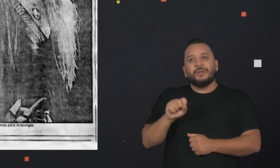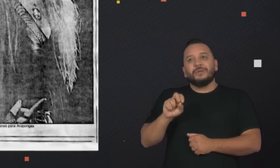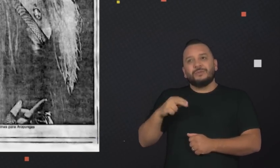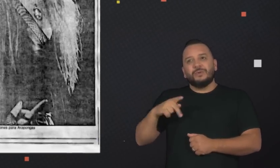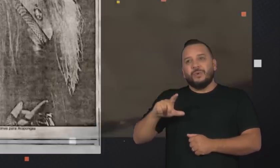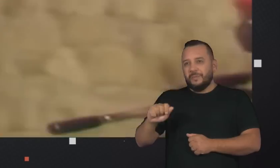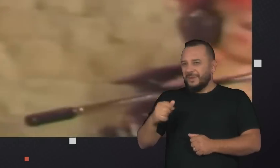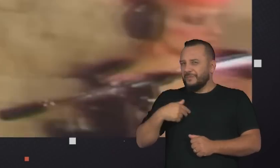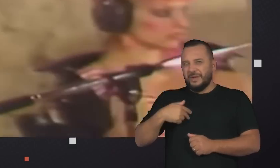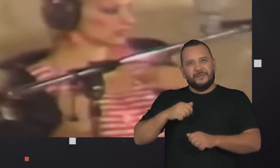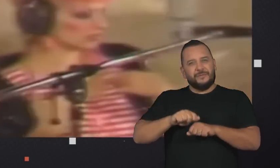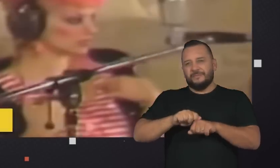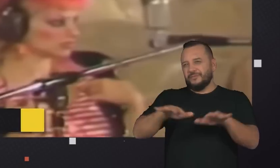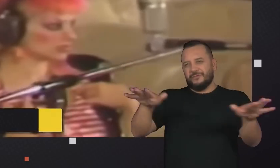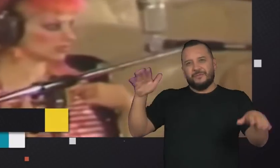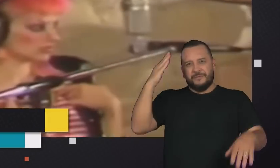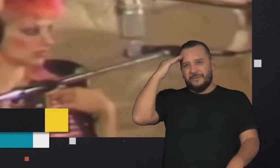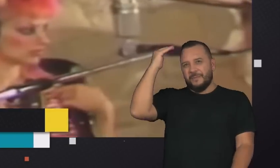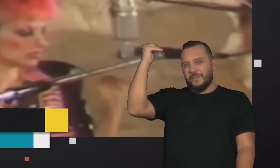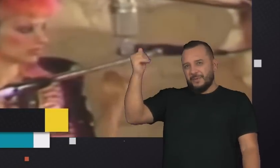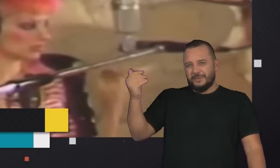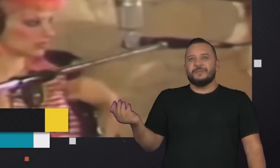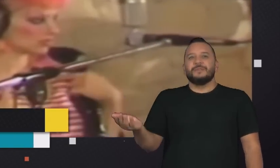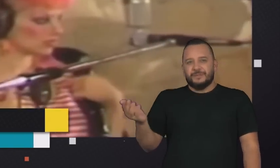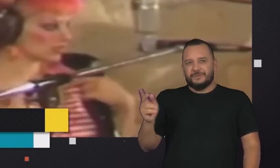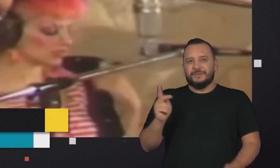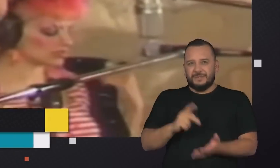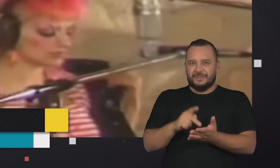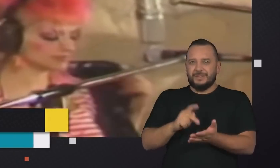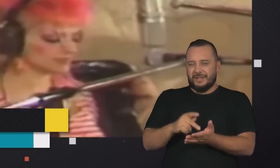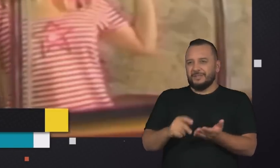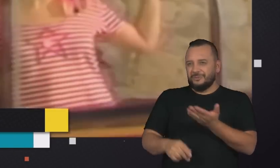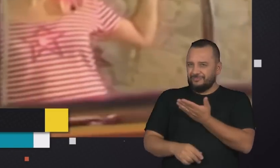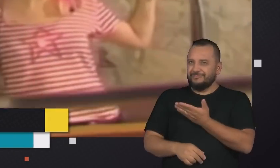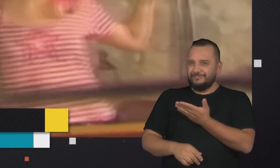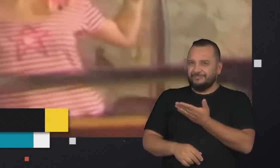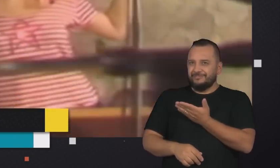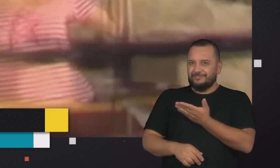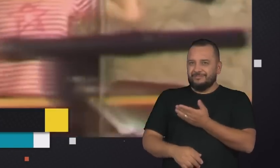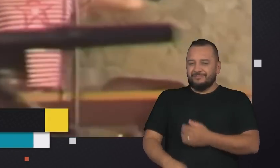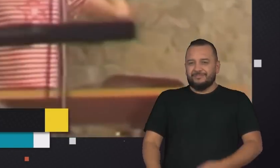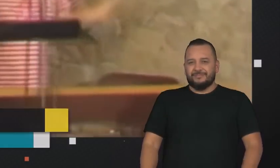um hitaço, é histórico, né? É uma gravação histórica.